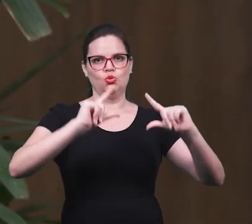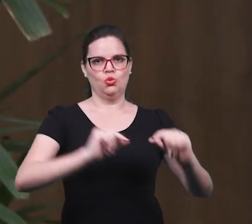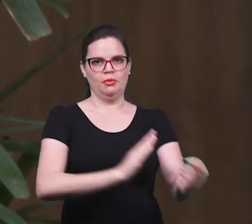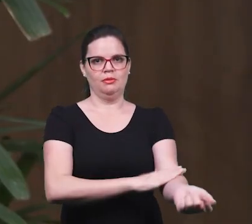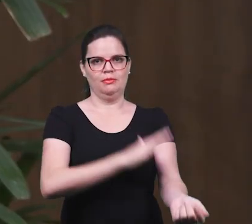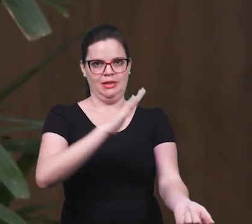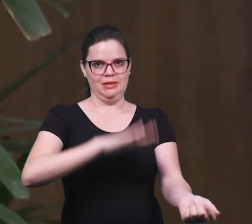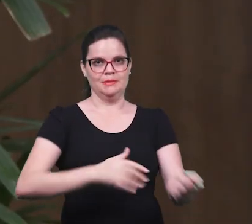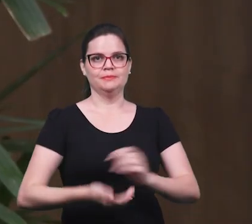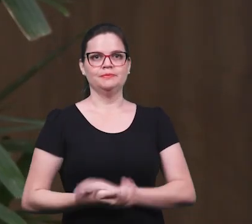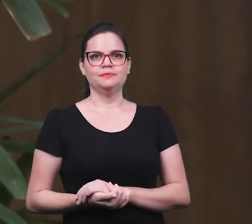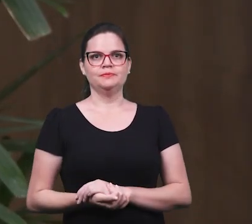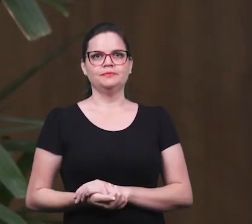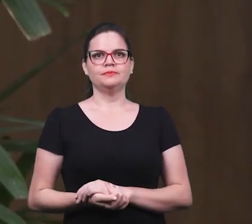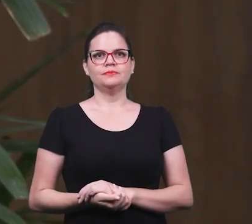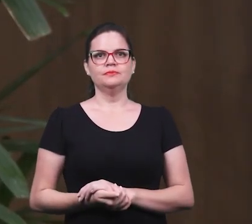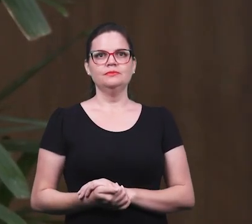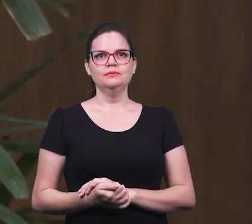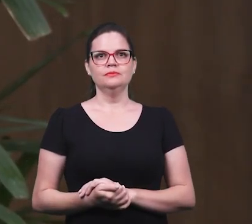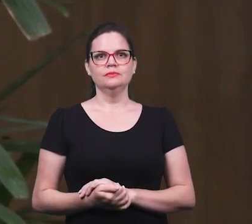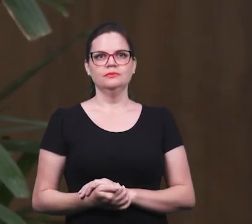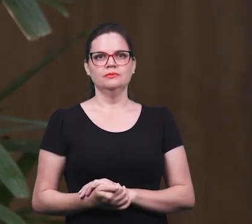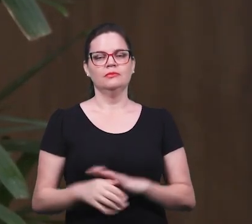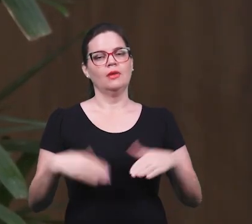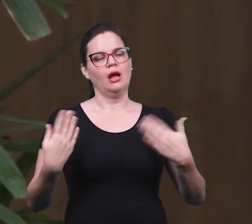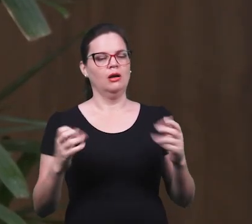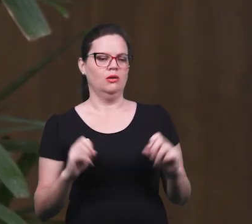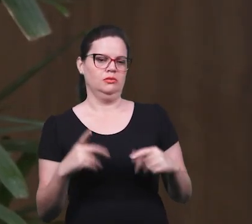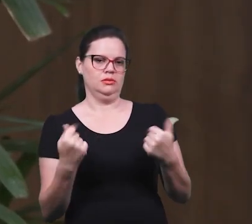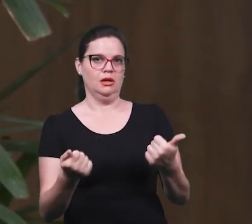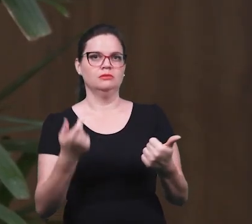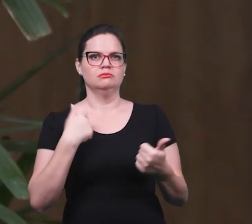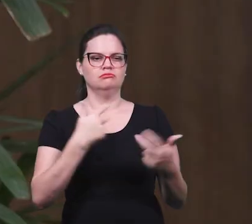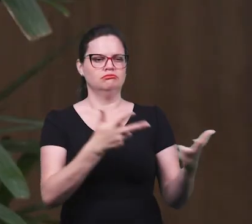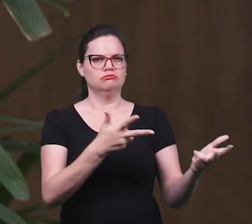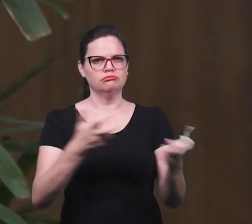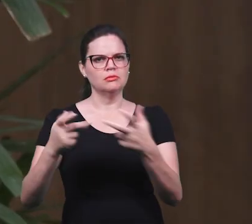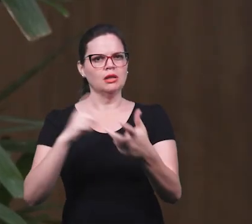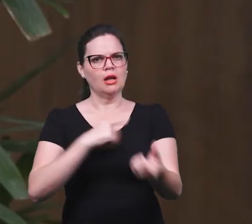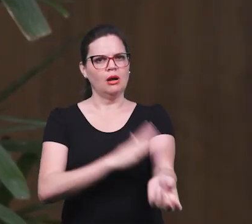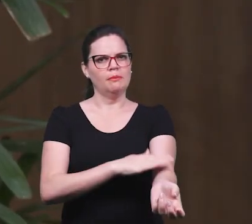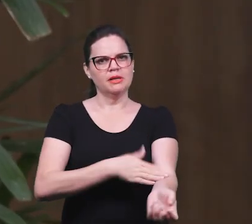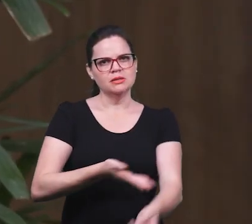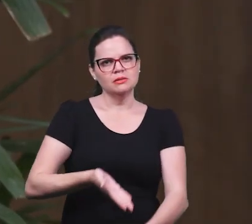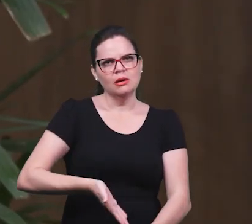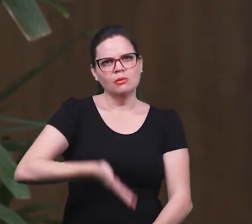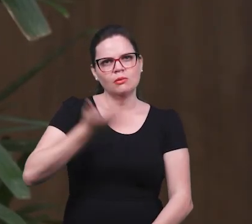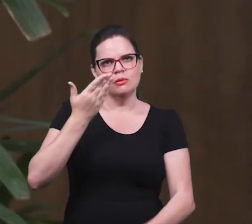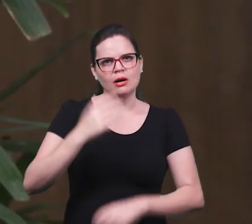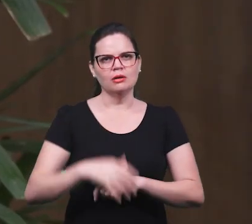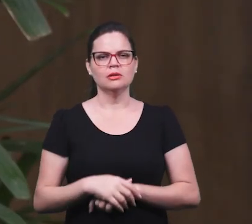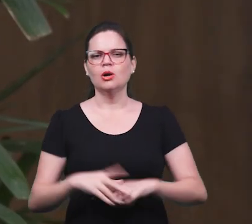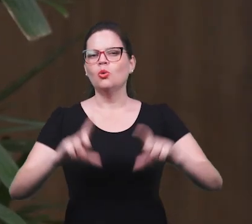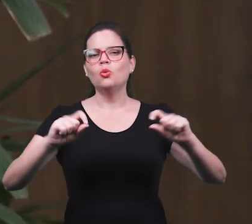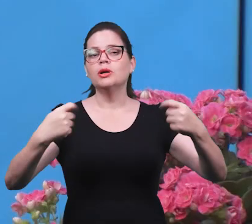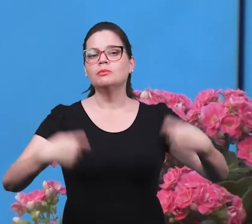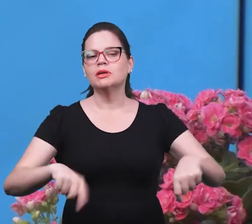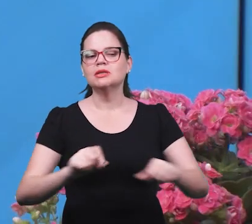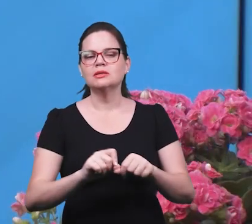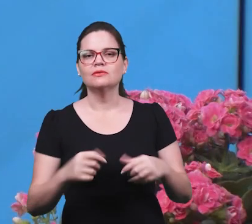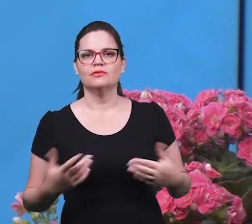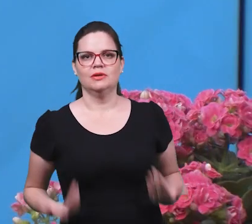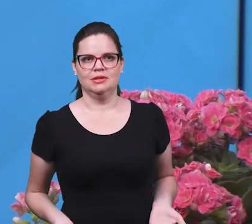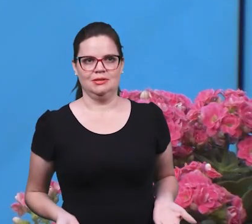lá, o que a pessoa deve fazer? Ah, verificou-se que alguém está com a pressão muito alta. O que deve ser feito? Bom,